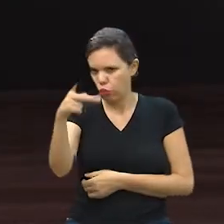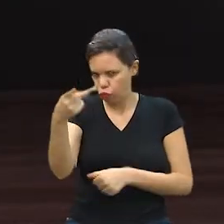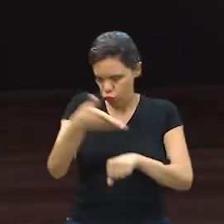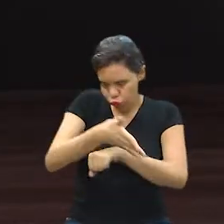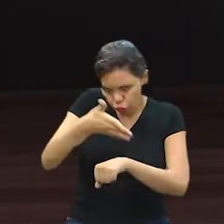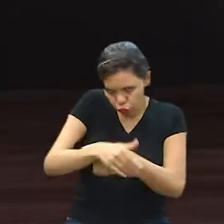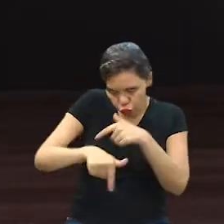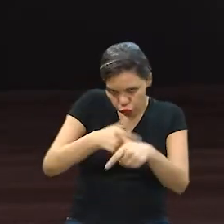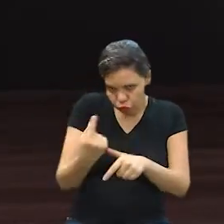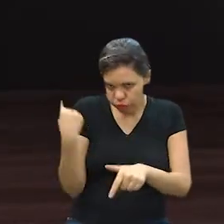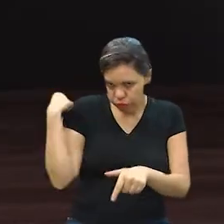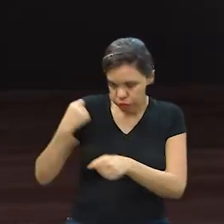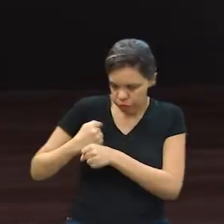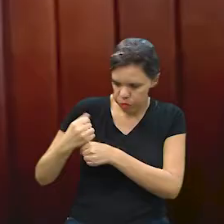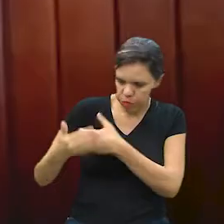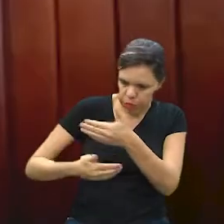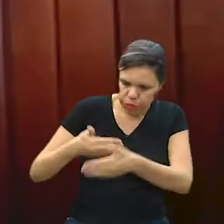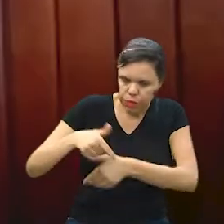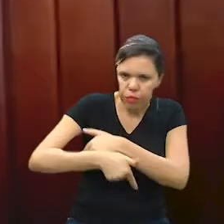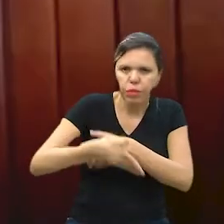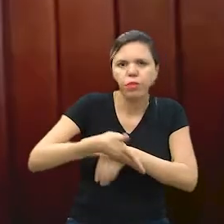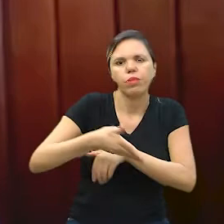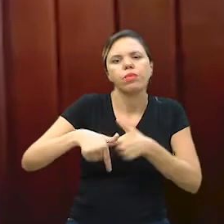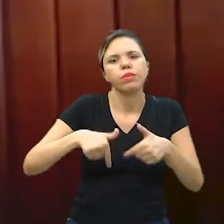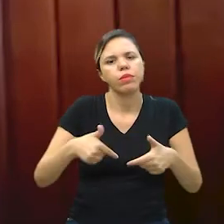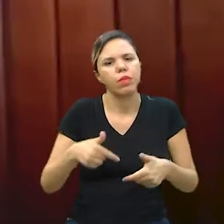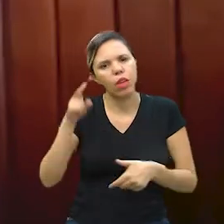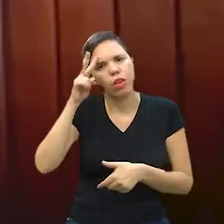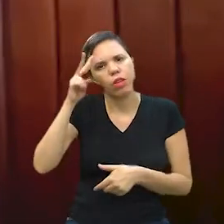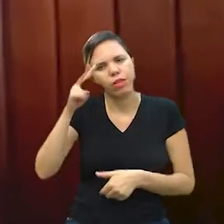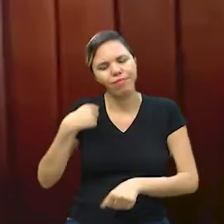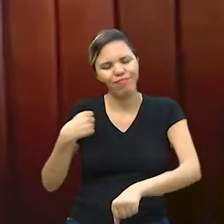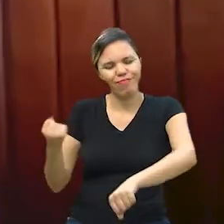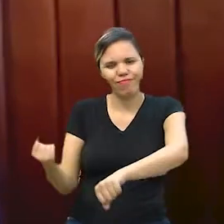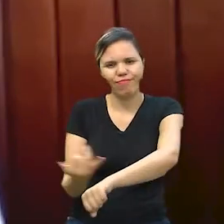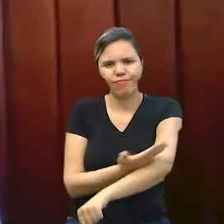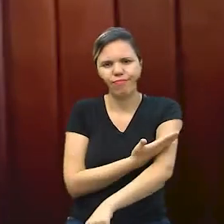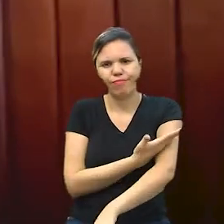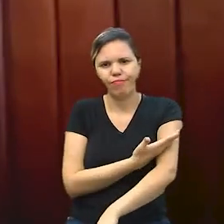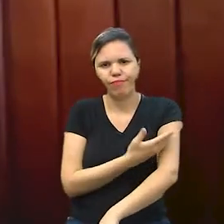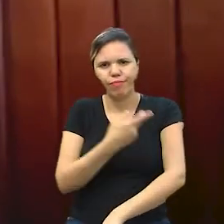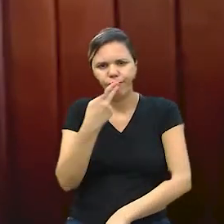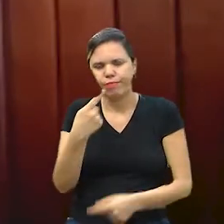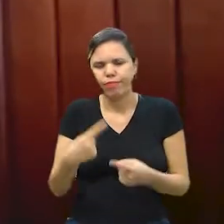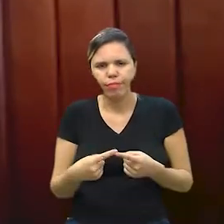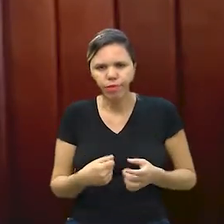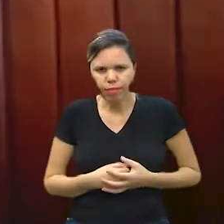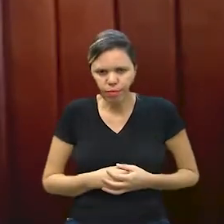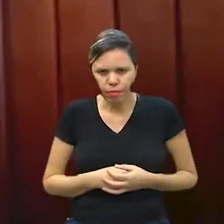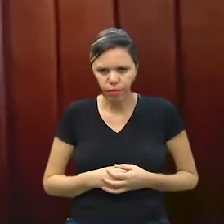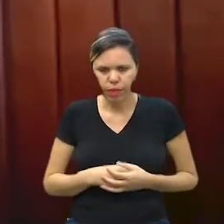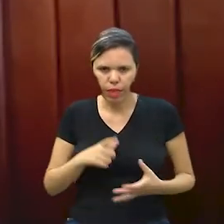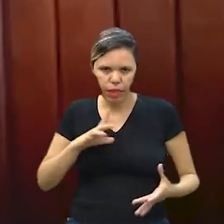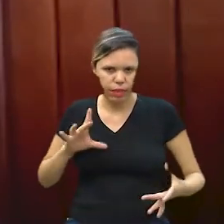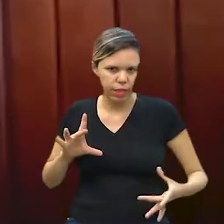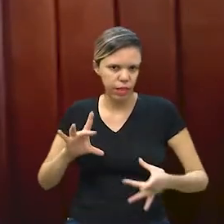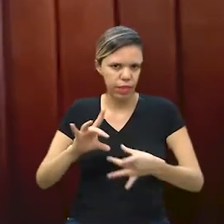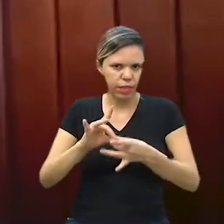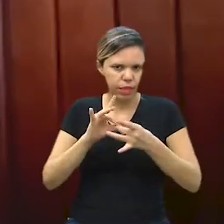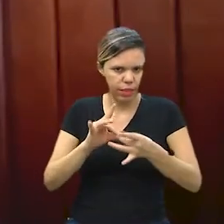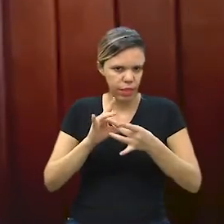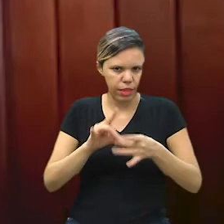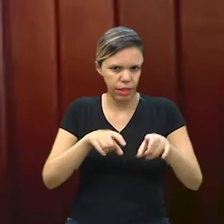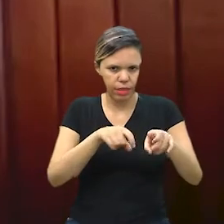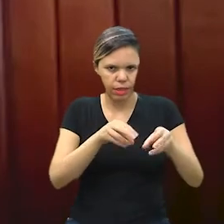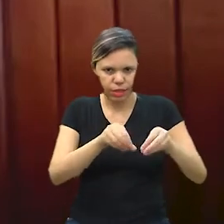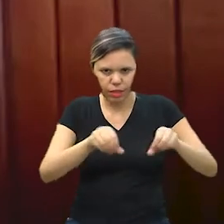participaram ativamente naquela época. Isso é uma história que até me emociona bastante, porque eu tenho um vínculo com o